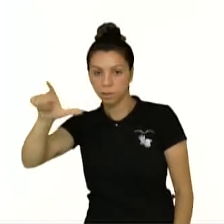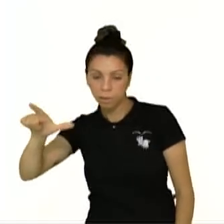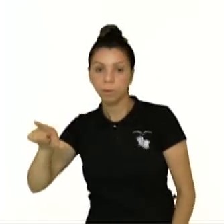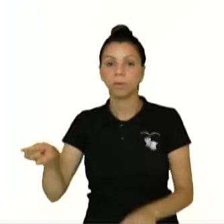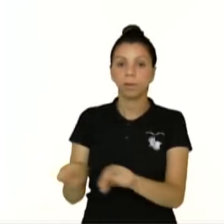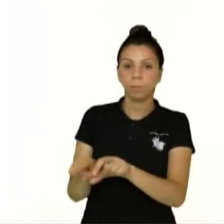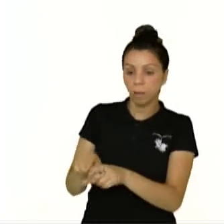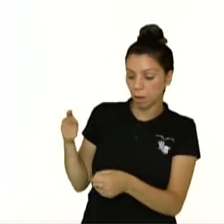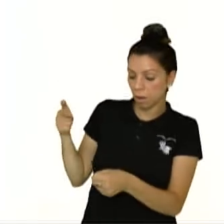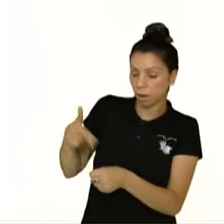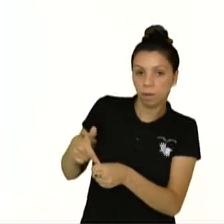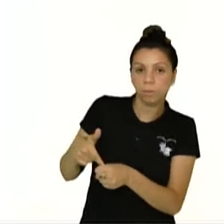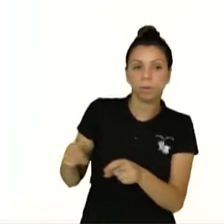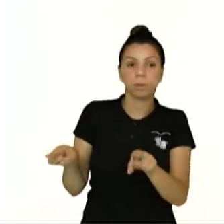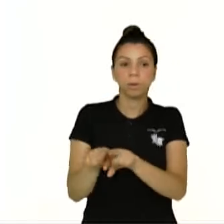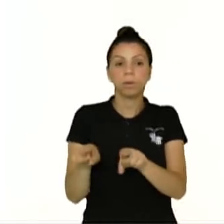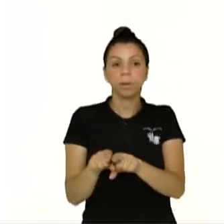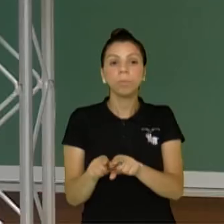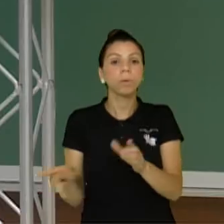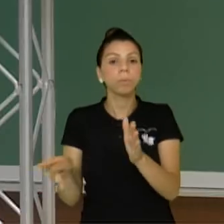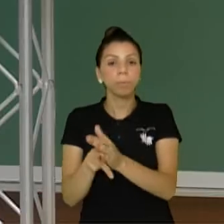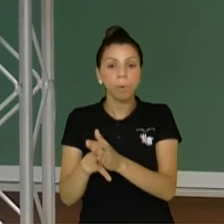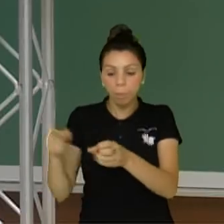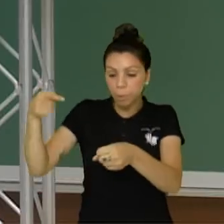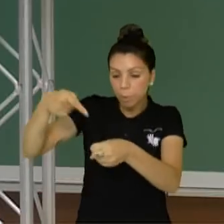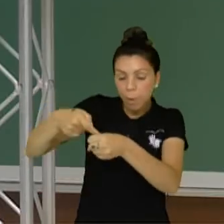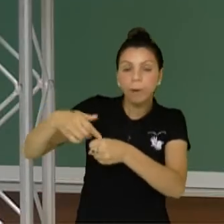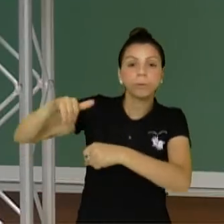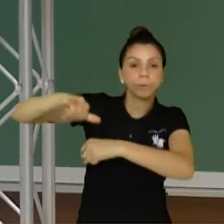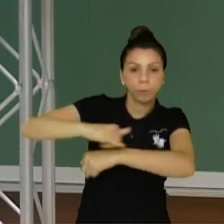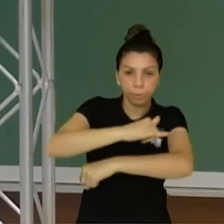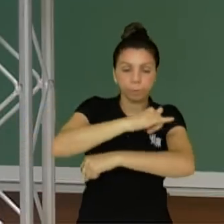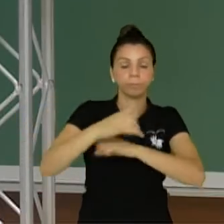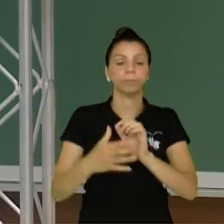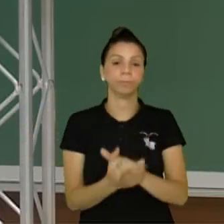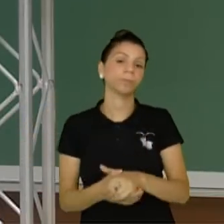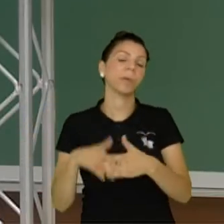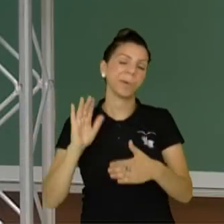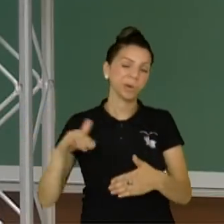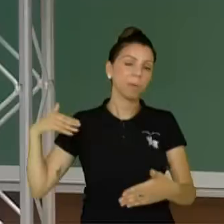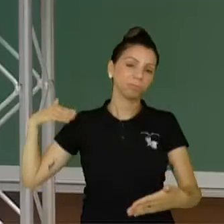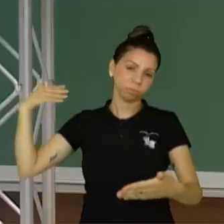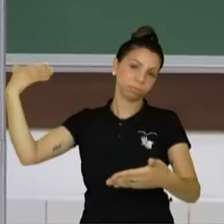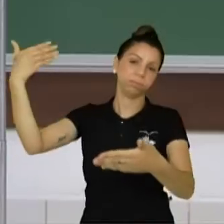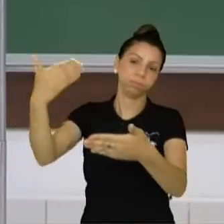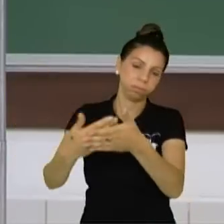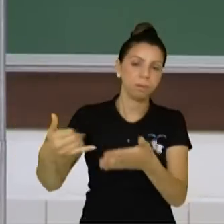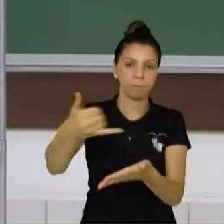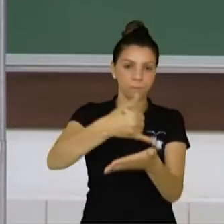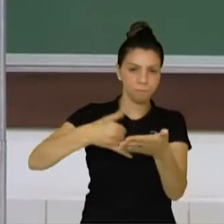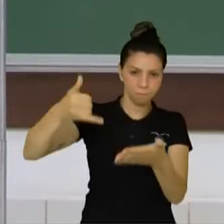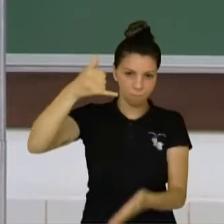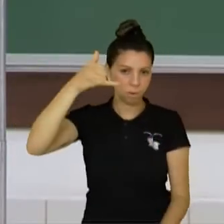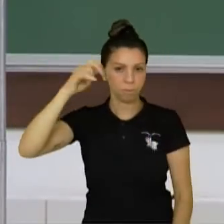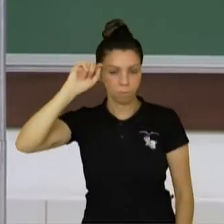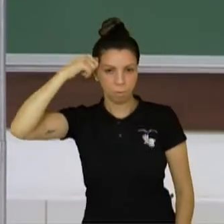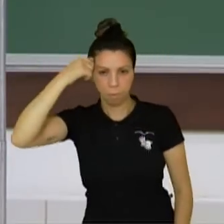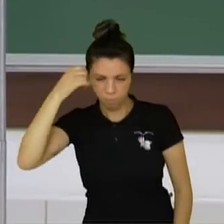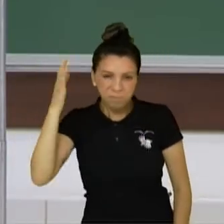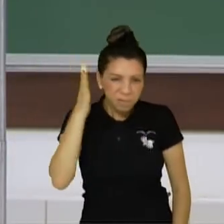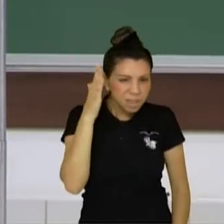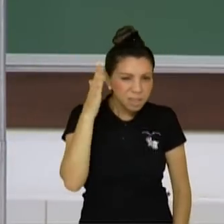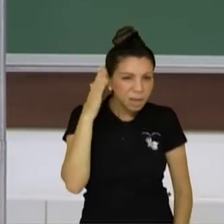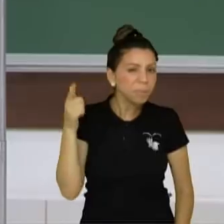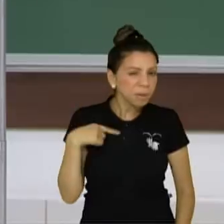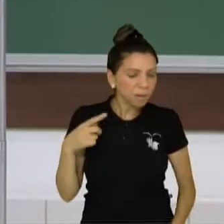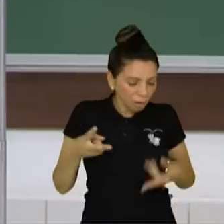aviação. Pois bem, nós já vínhamos falando de petróleo nas últimas aulas, mas você sabia que o petróleo